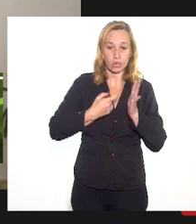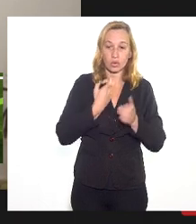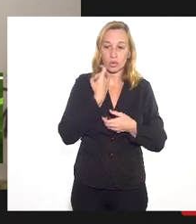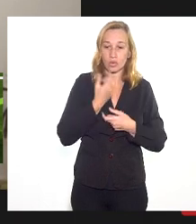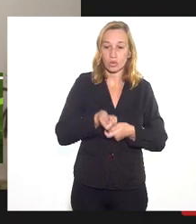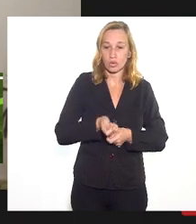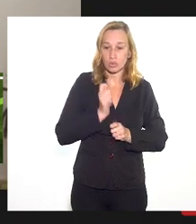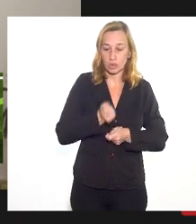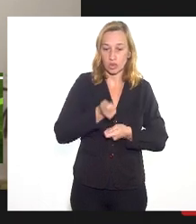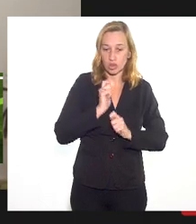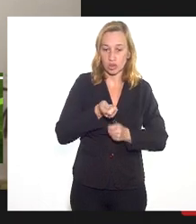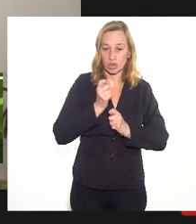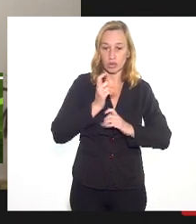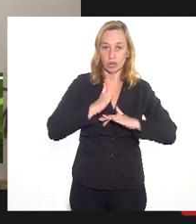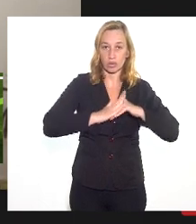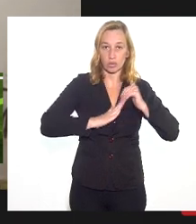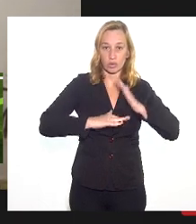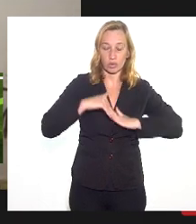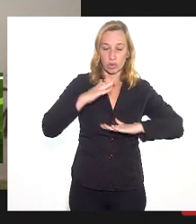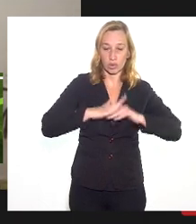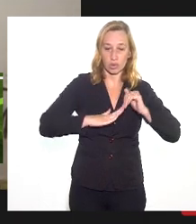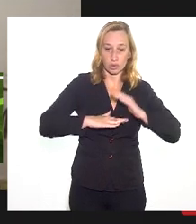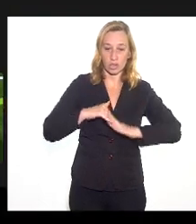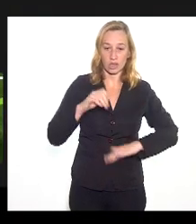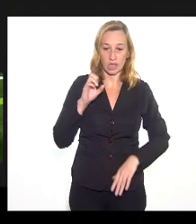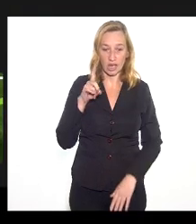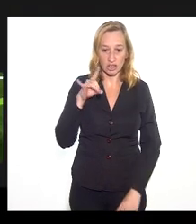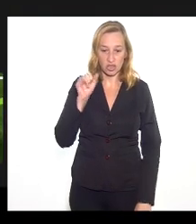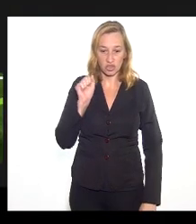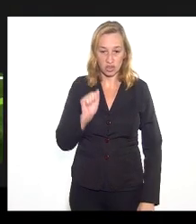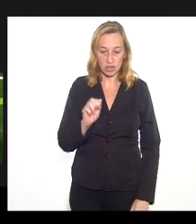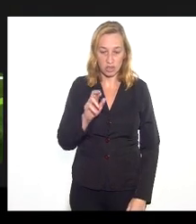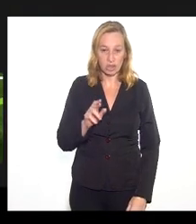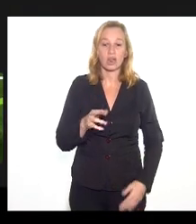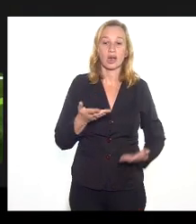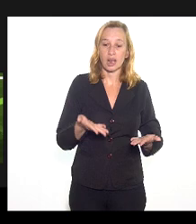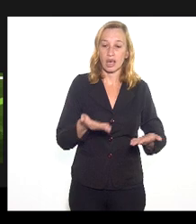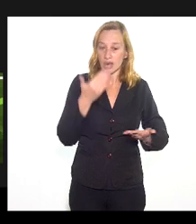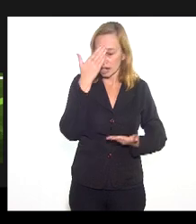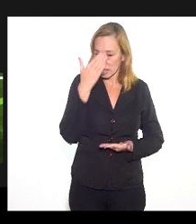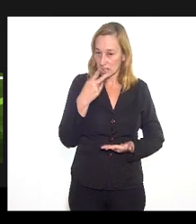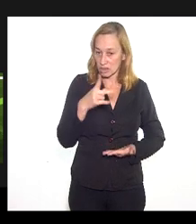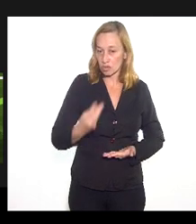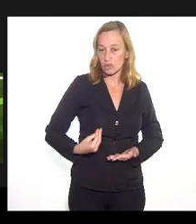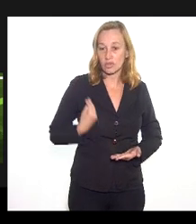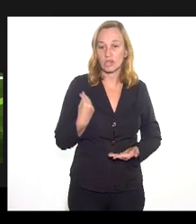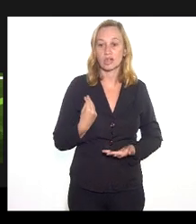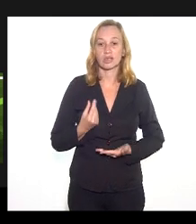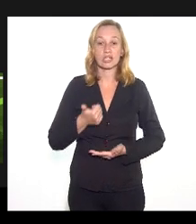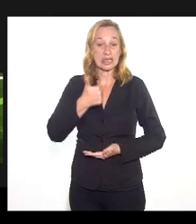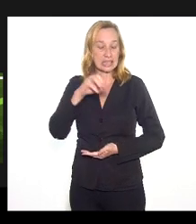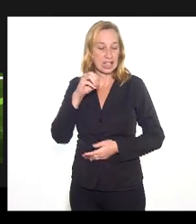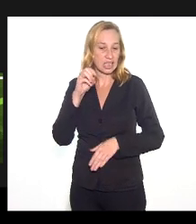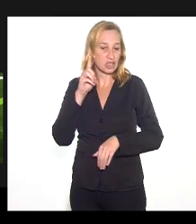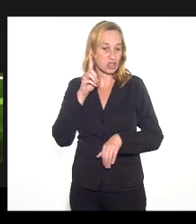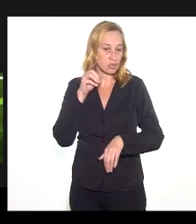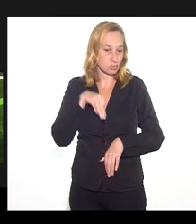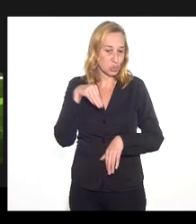dos Pescadores Profissionais. Senhora Edna, quero agradecer a sua presença, a senhora dispõe de 10